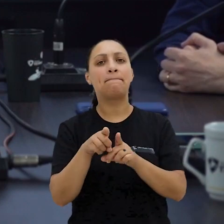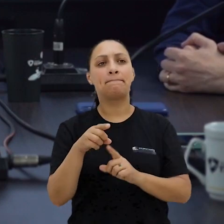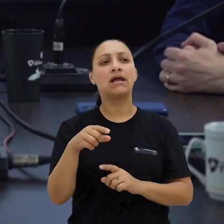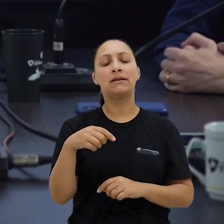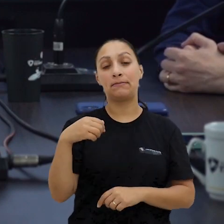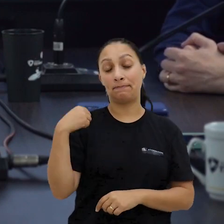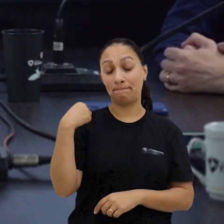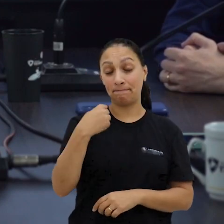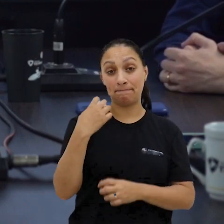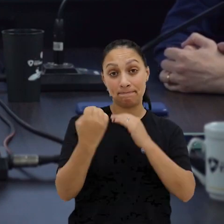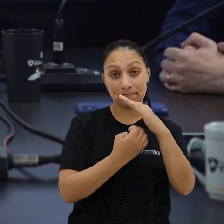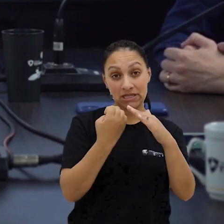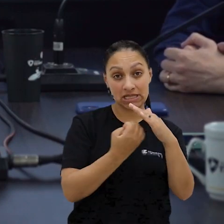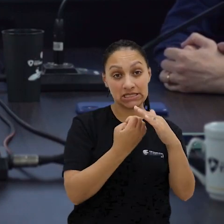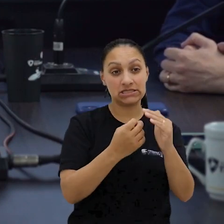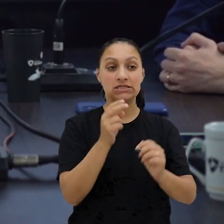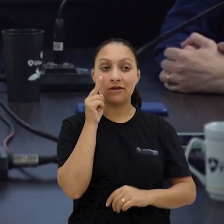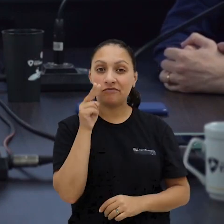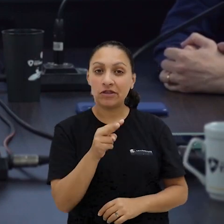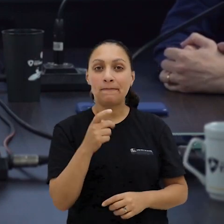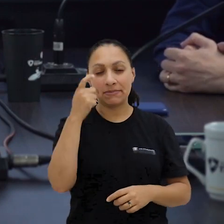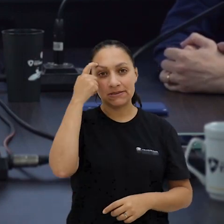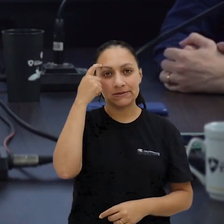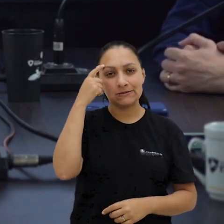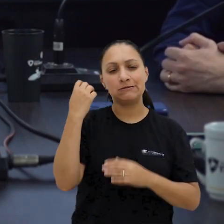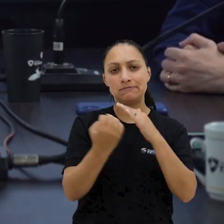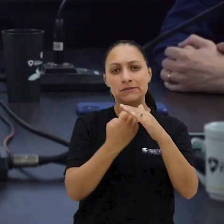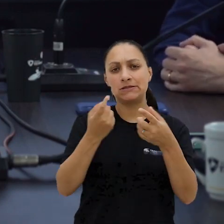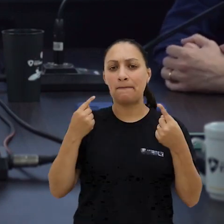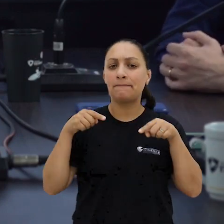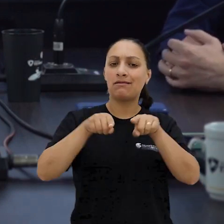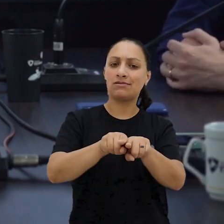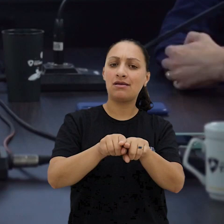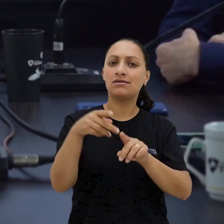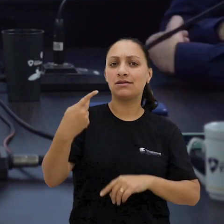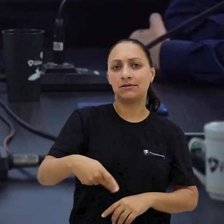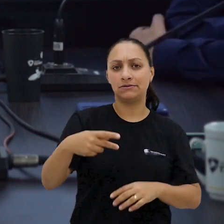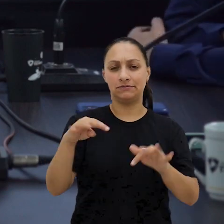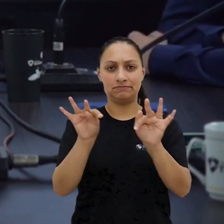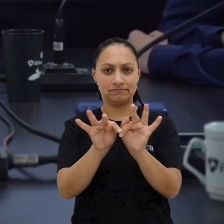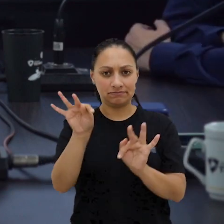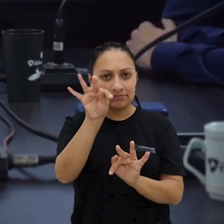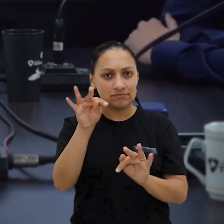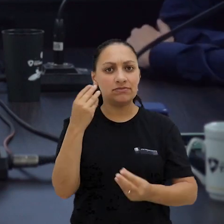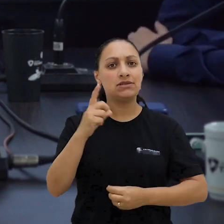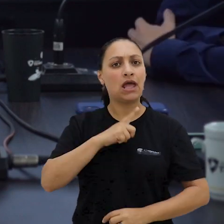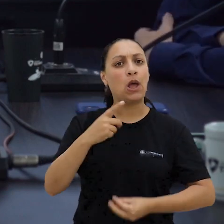de empresas, e aí pensando em empresas que são parceiras, né, de Tech Park. Tu tem